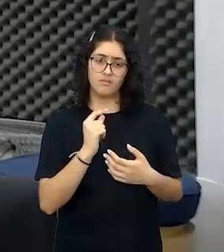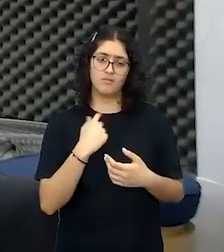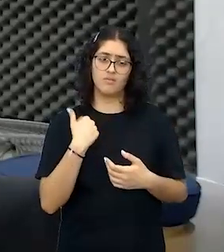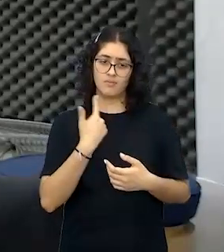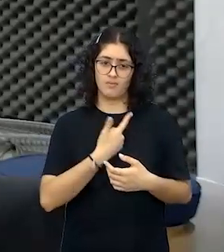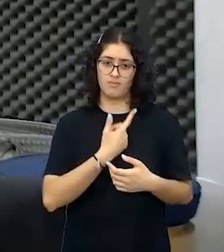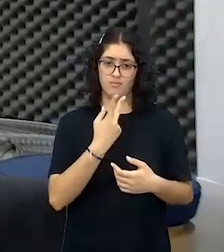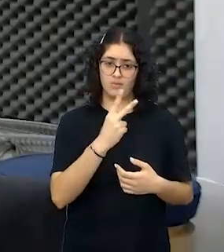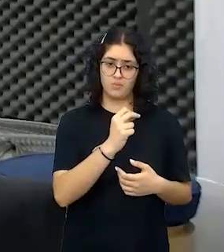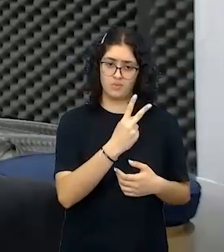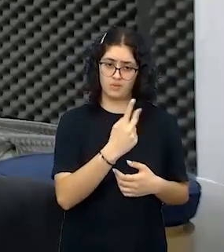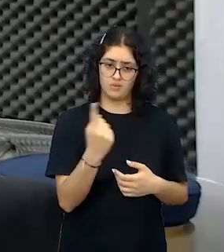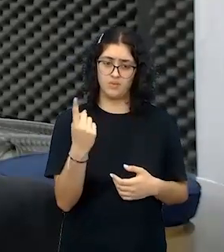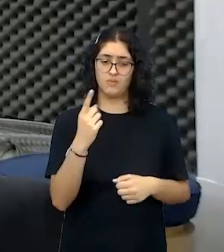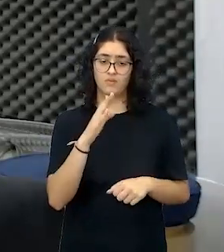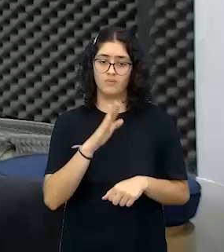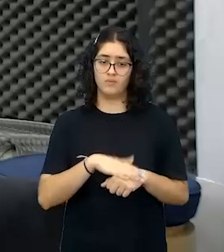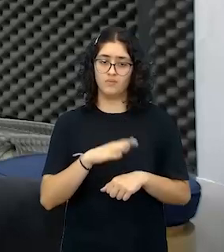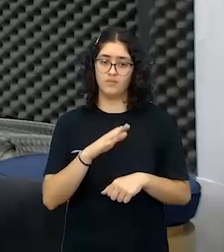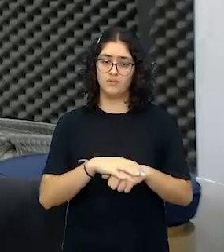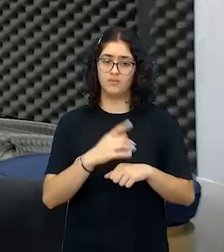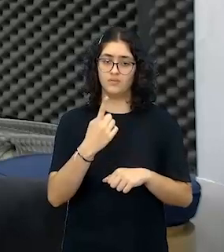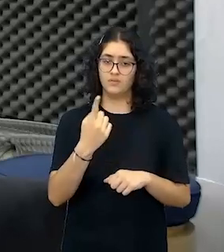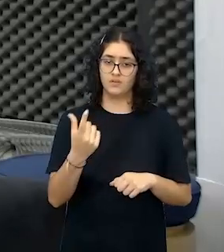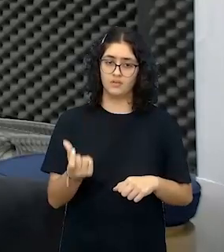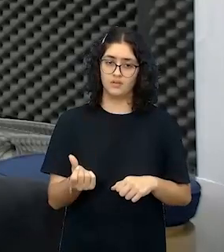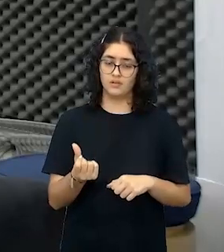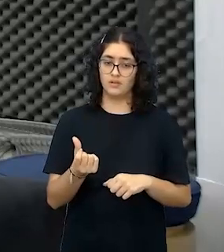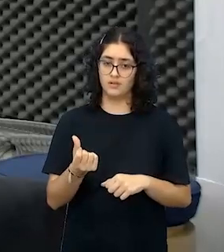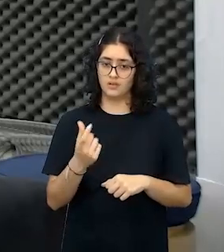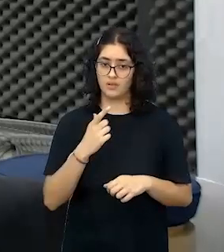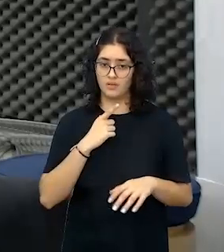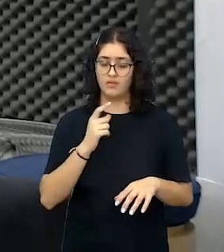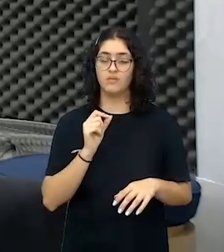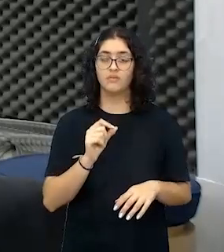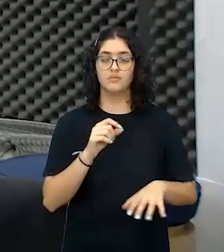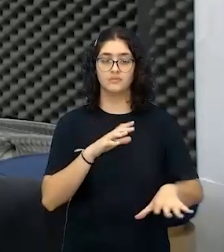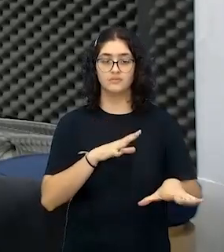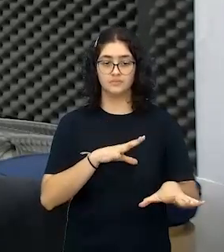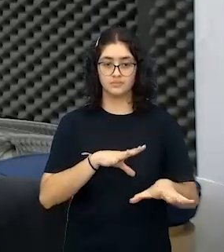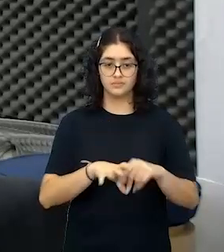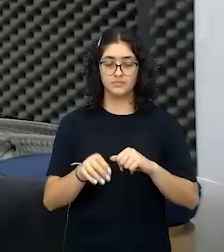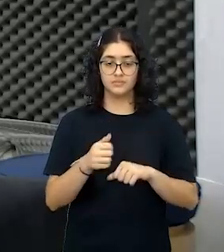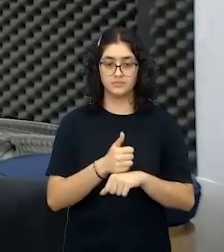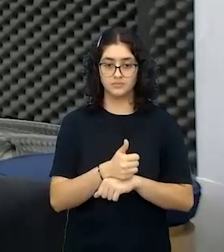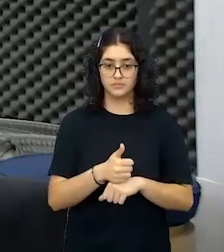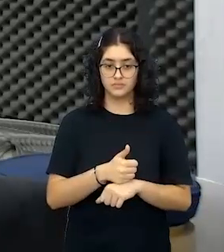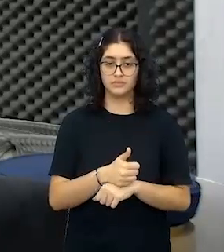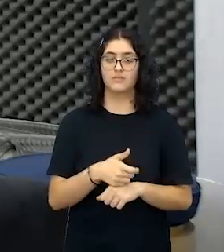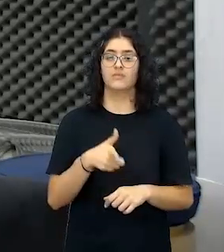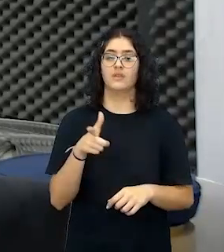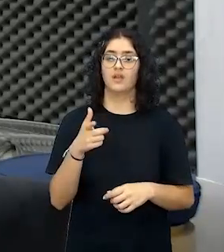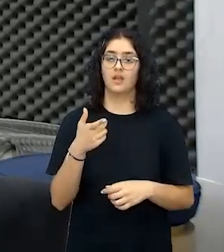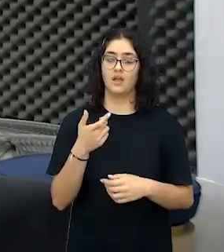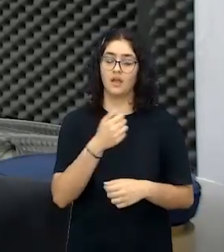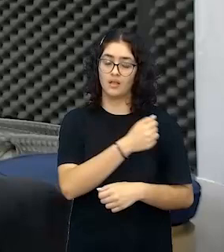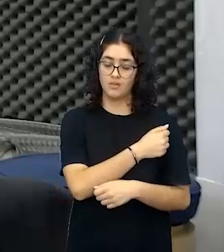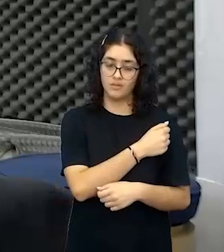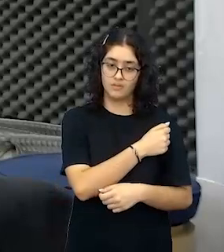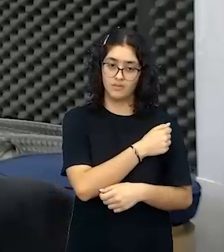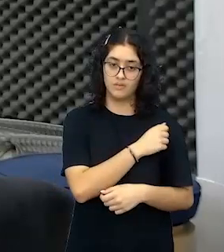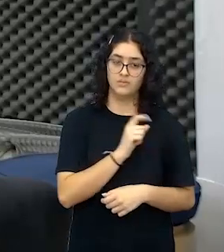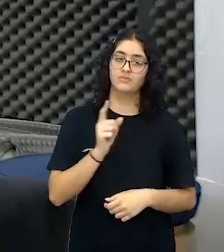em 2021, nós desenvolvemos 16 trilhas formativas, 8 para profissionais, 8 para estudantes. E